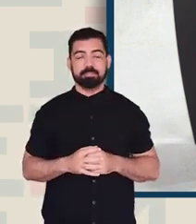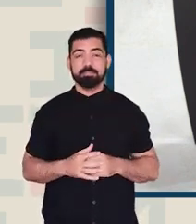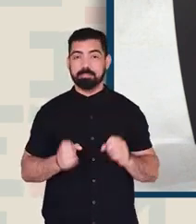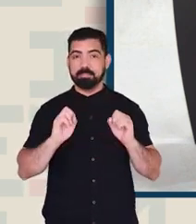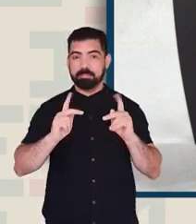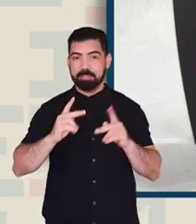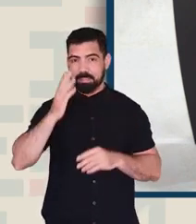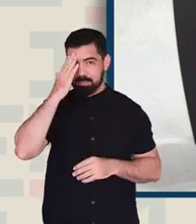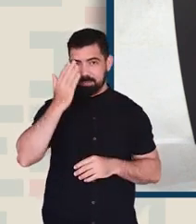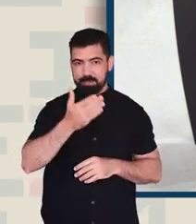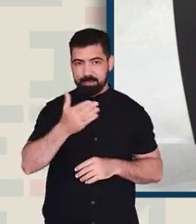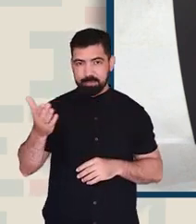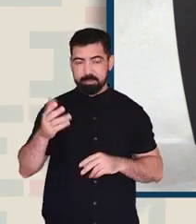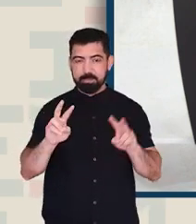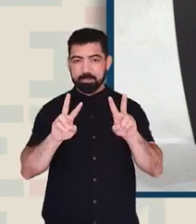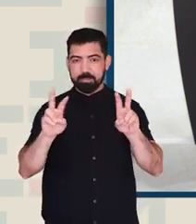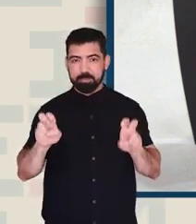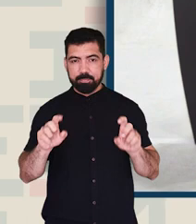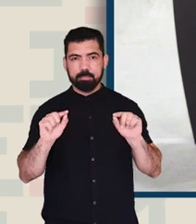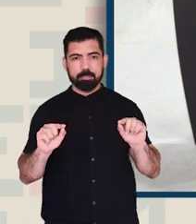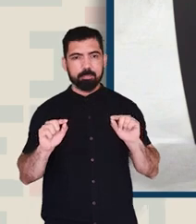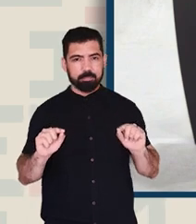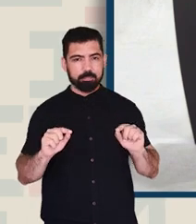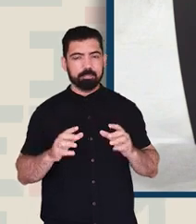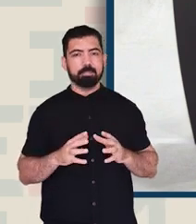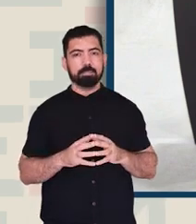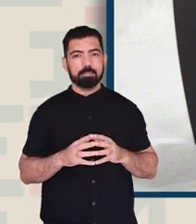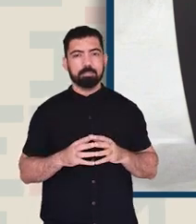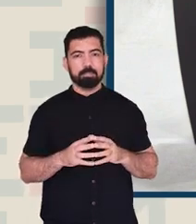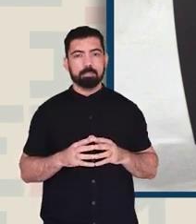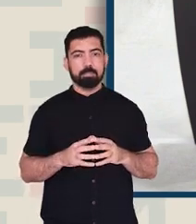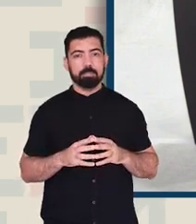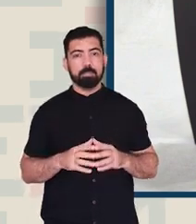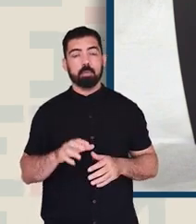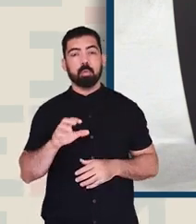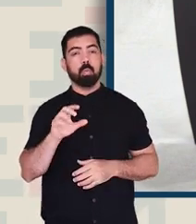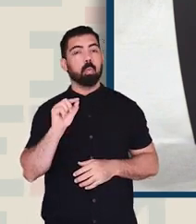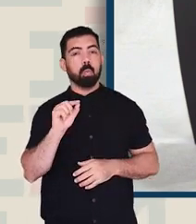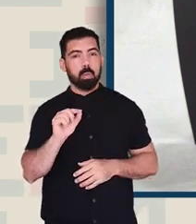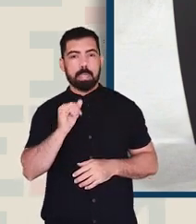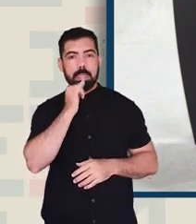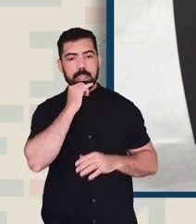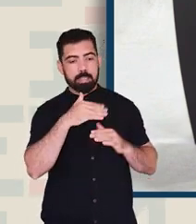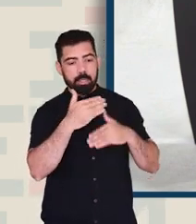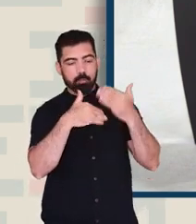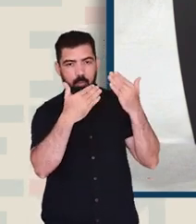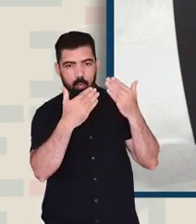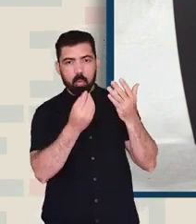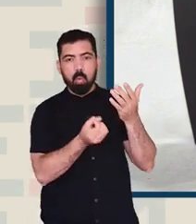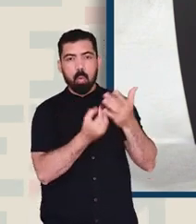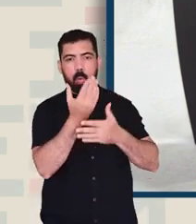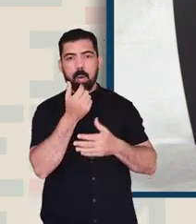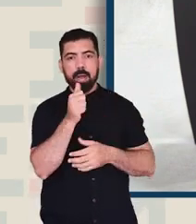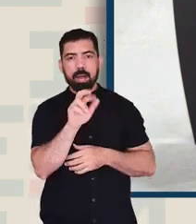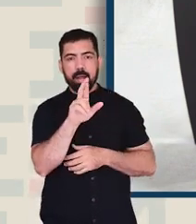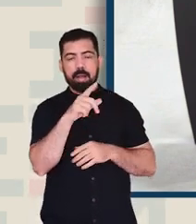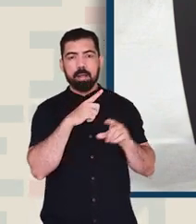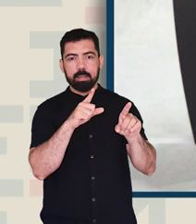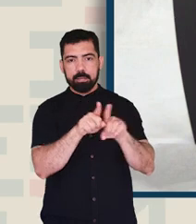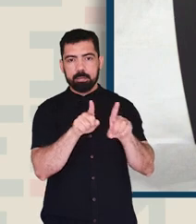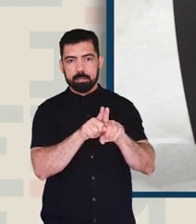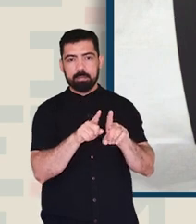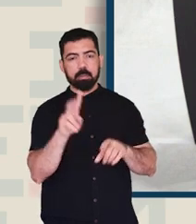esse tamanho do tubo. Tá certo? Então, com relação à origem, à evolução,